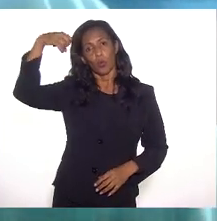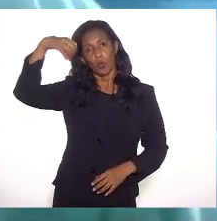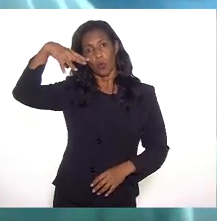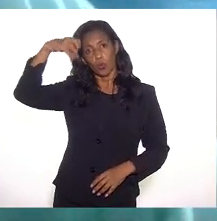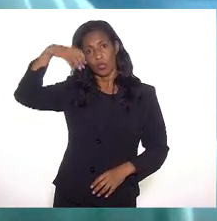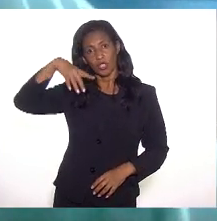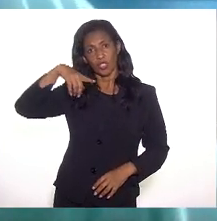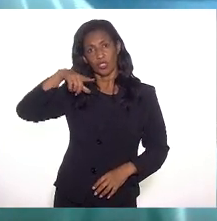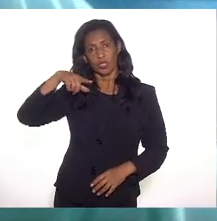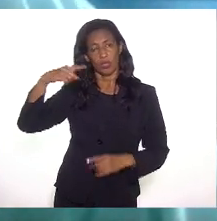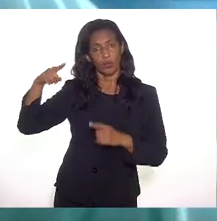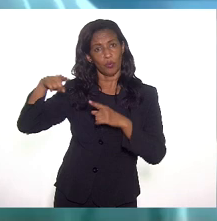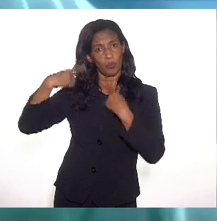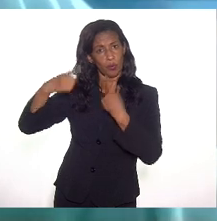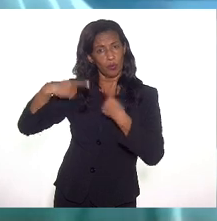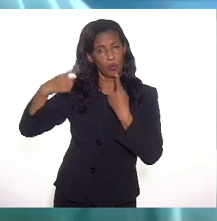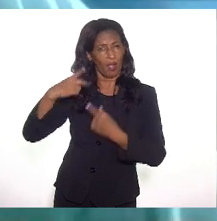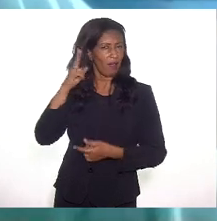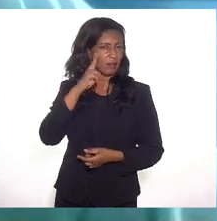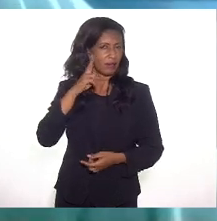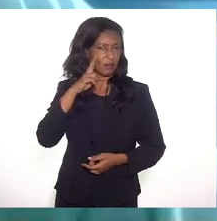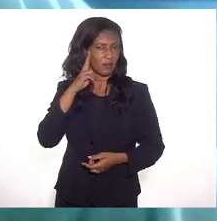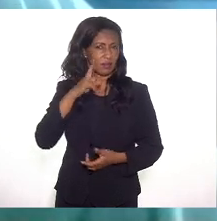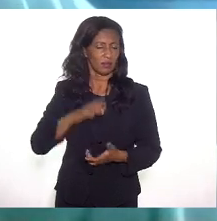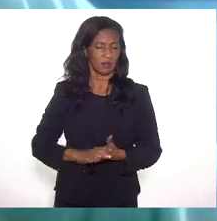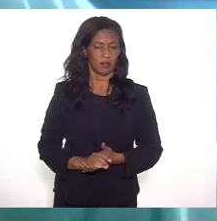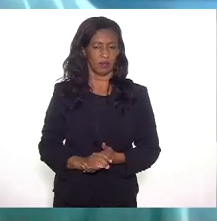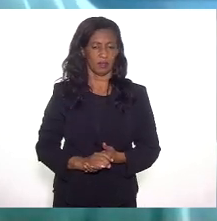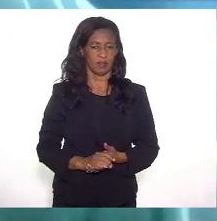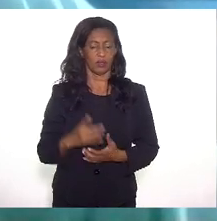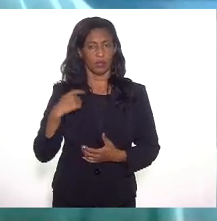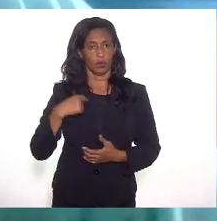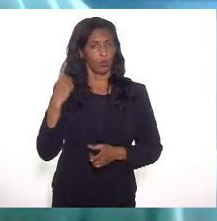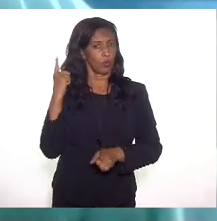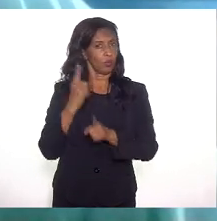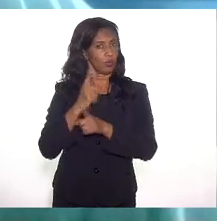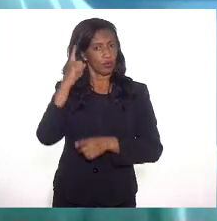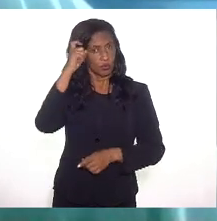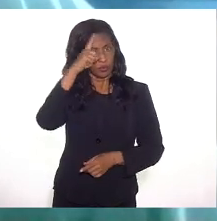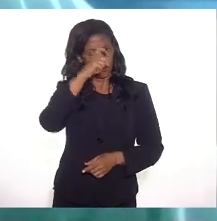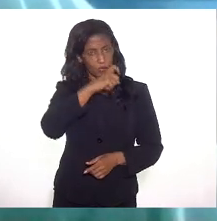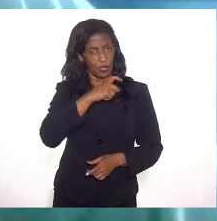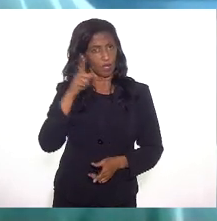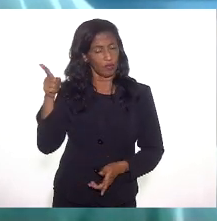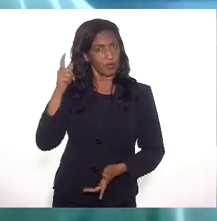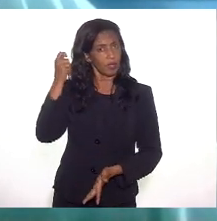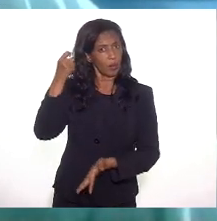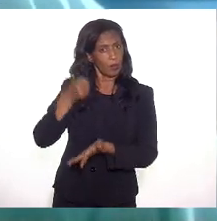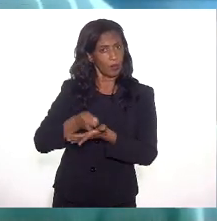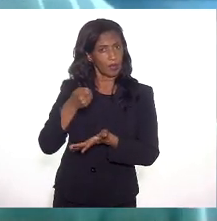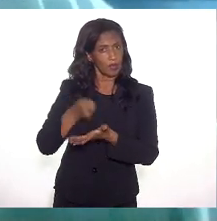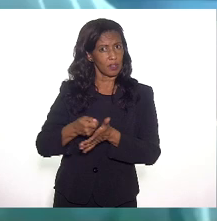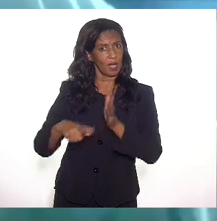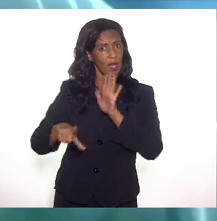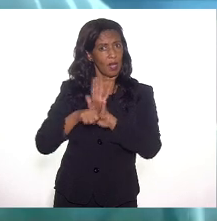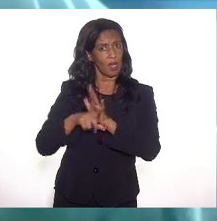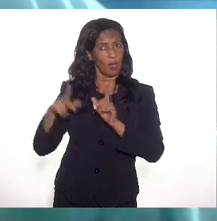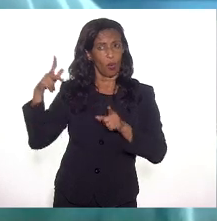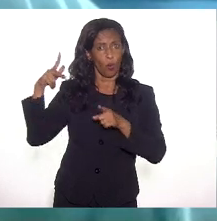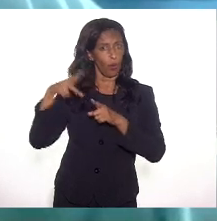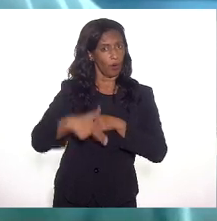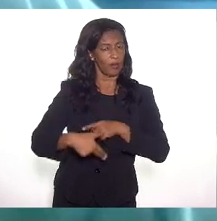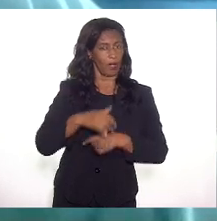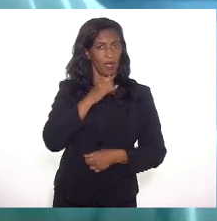eu fui provocado por Vossa Excelência. Estou encontrando dificuldade em fazer eles cumprirem a lei para não cortar a